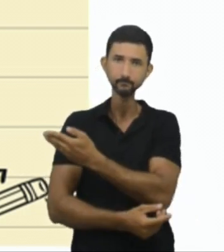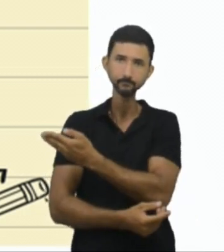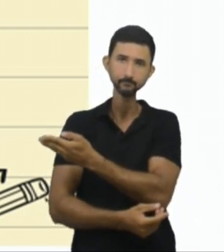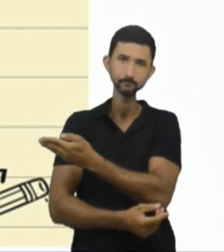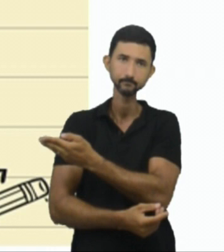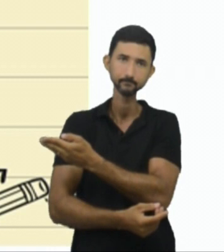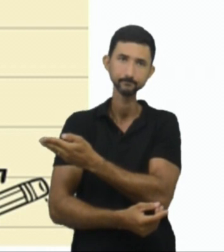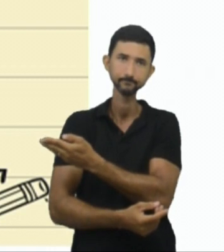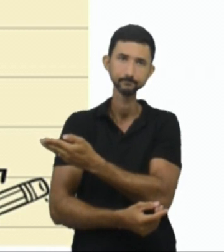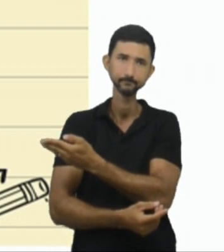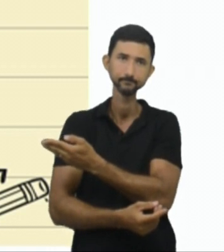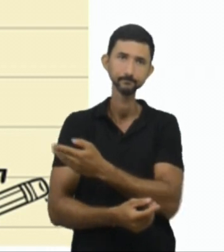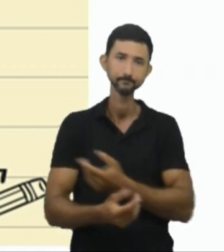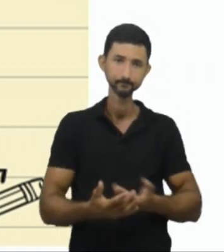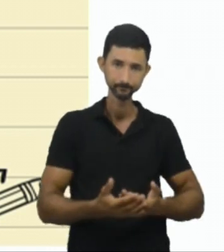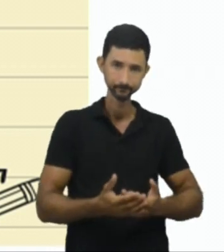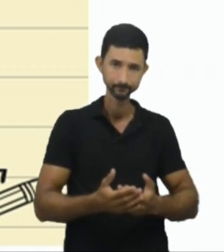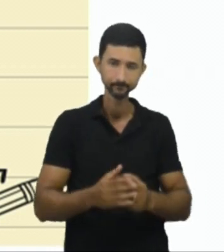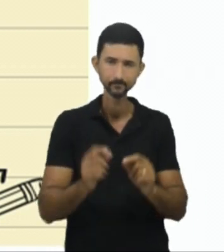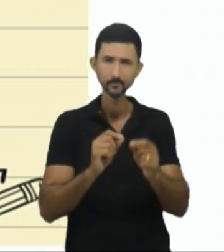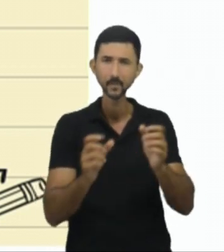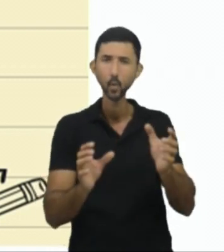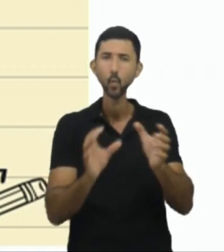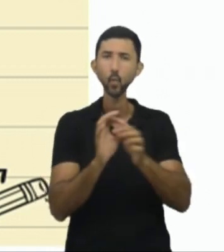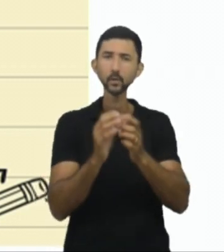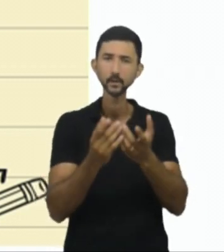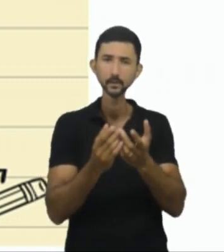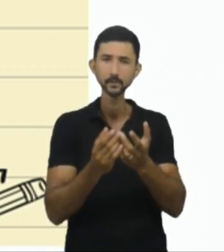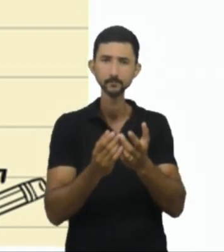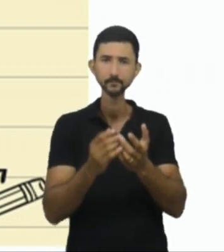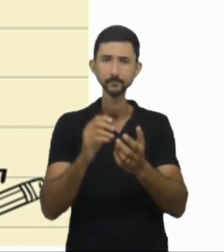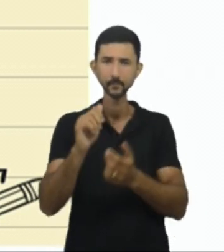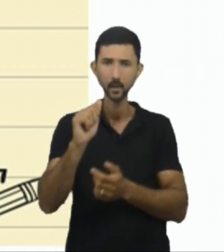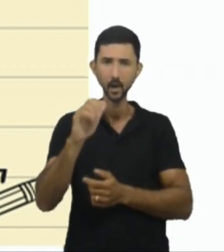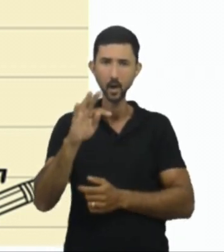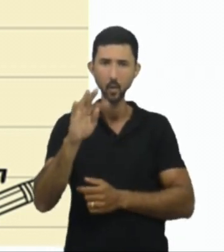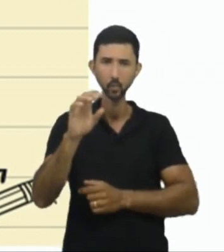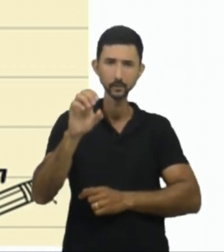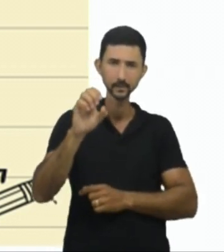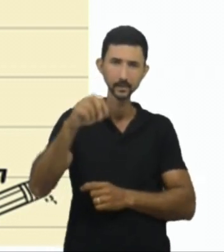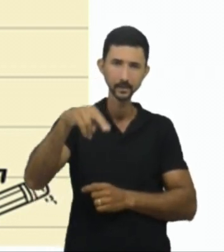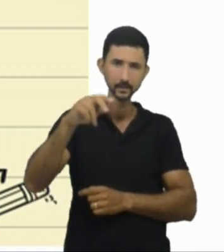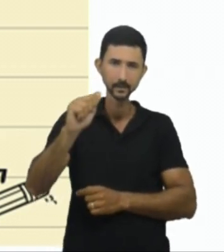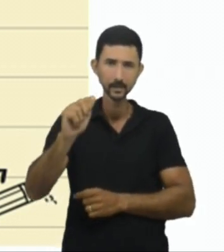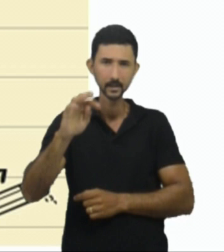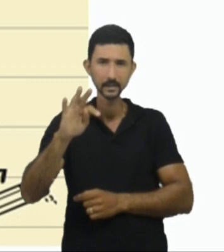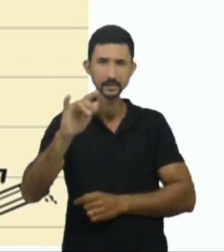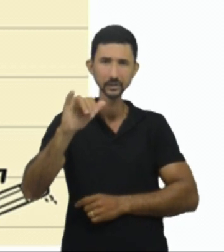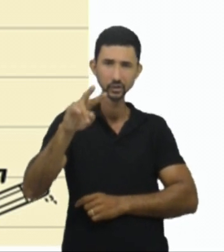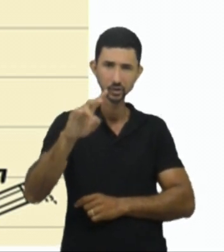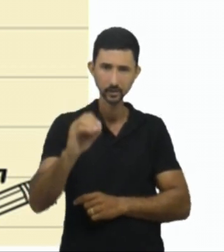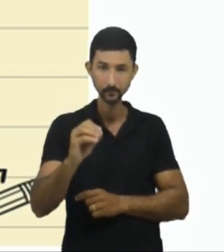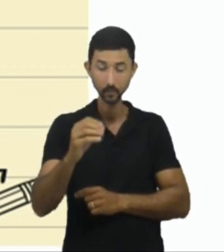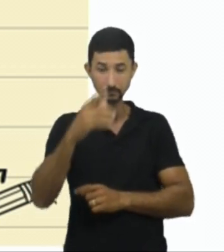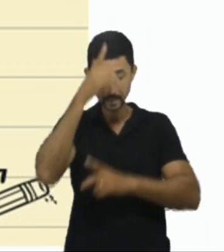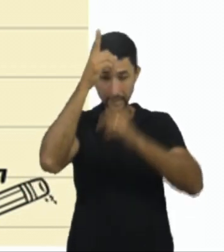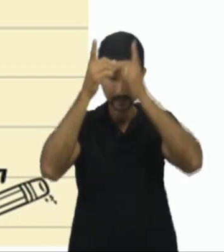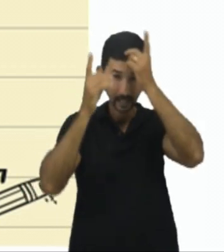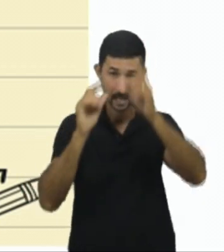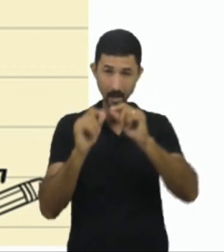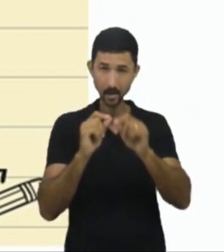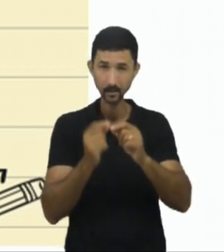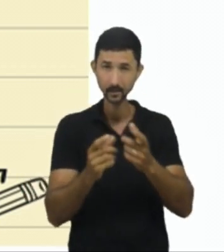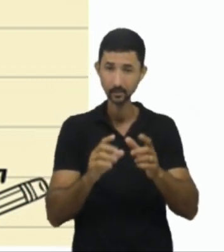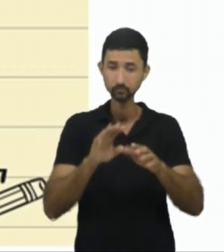e esses conectores eles são chamados de alternativos. A ideia que eles estabelecem é